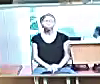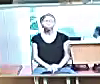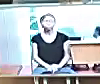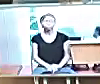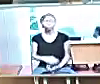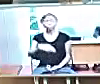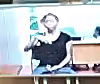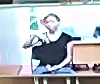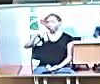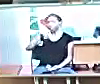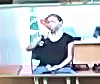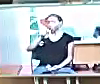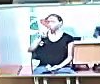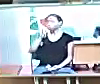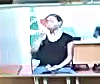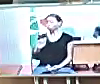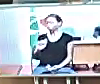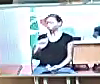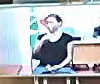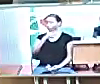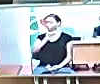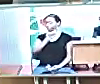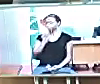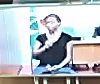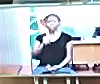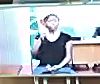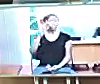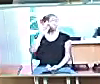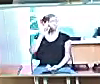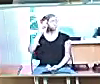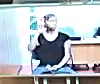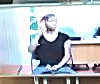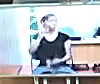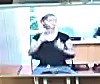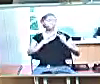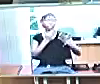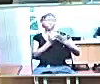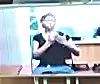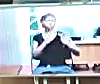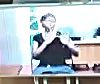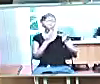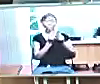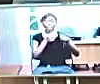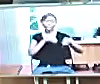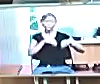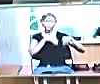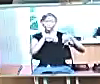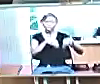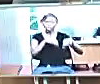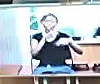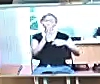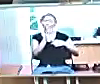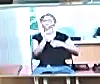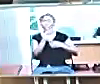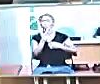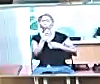nilva vieira da paz diretor da escola família agrícola tabocal de são francisco